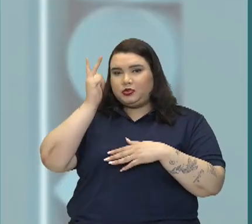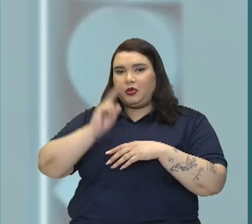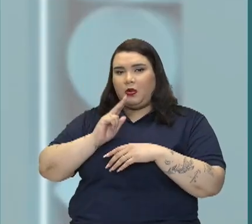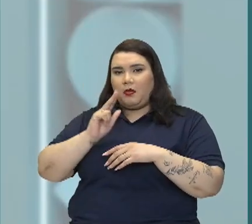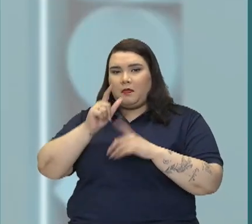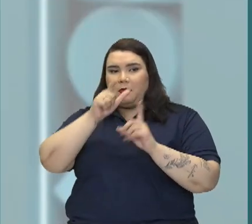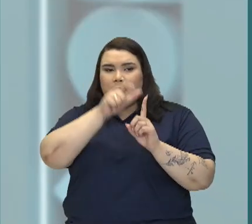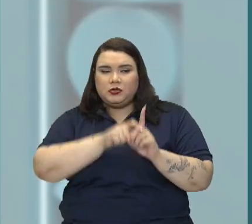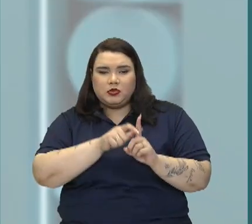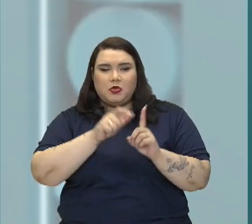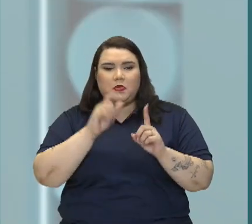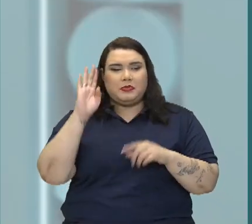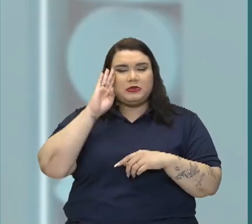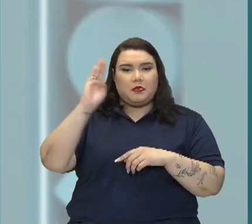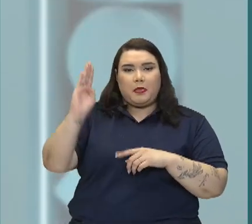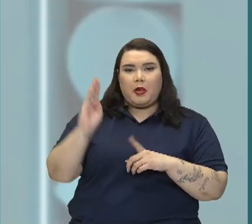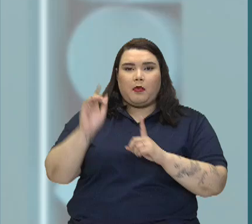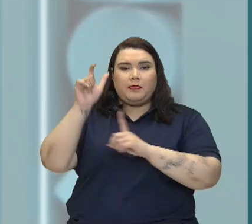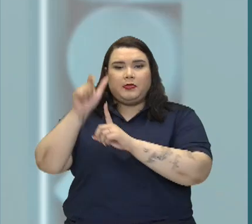os antagonistas